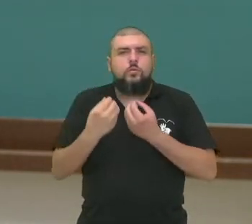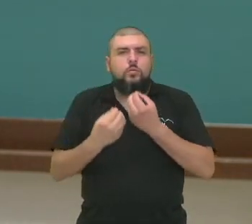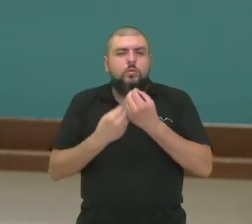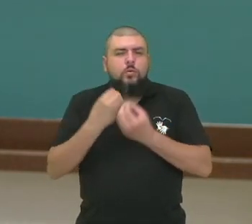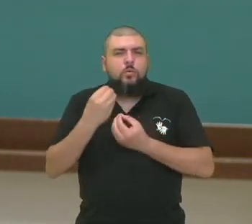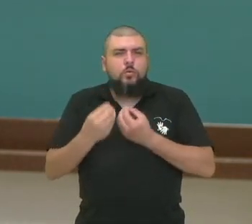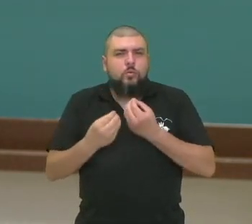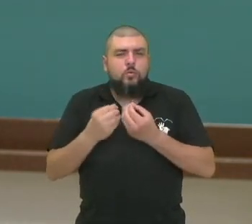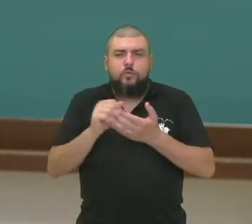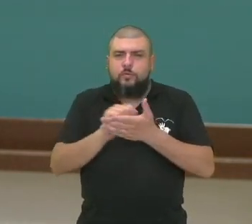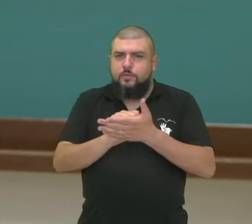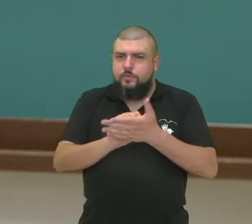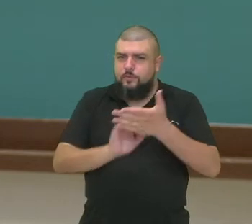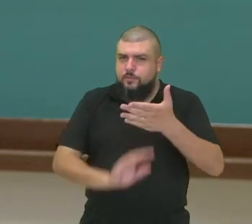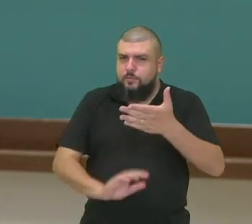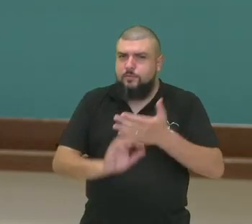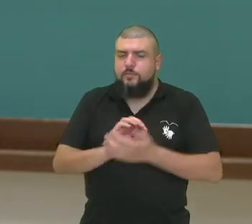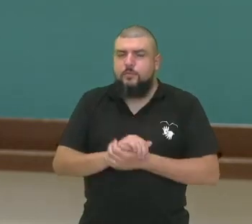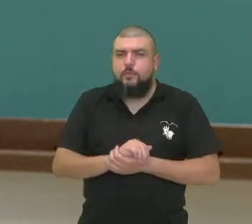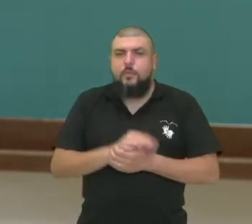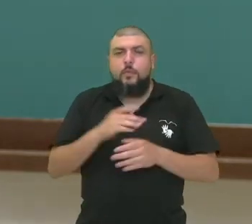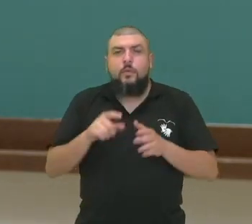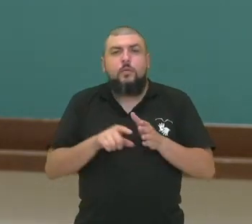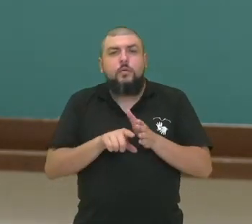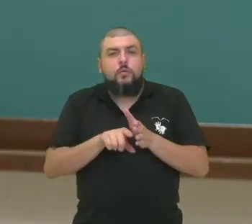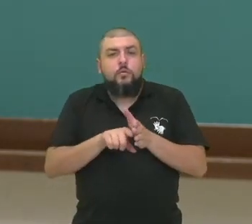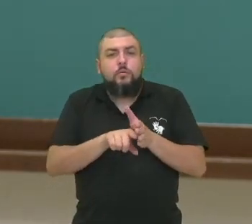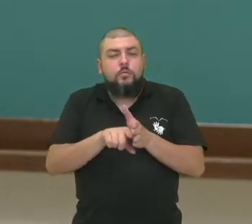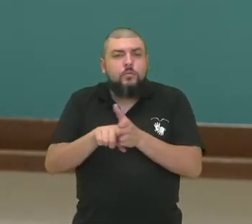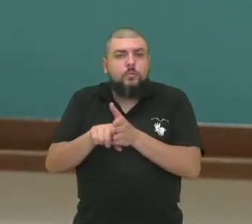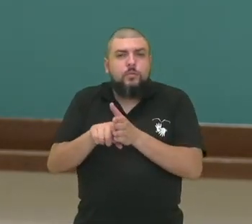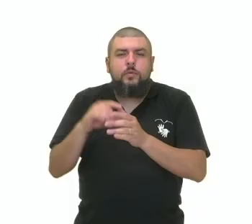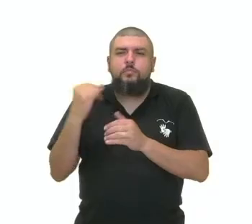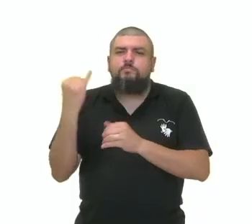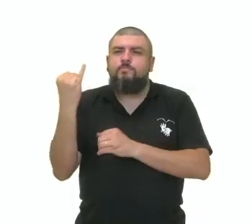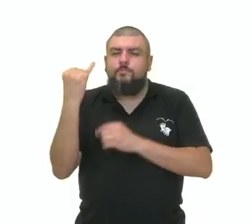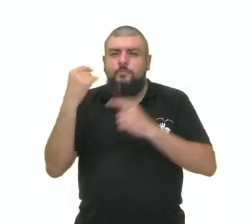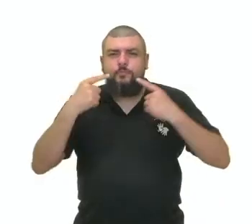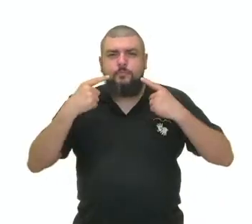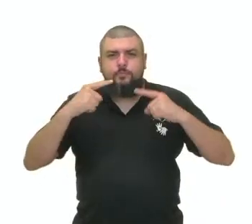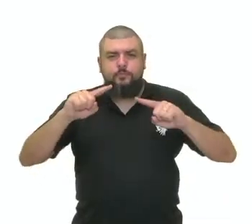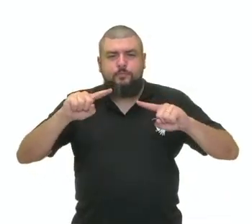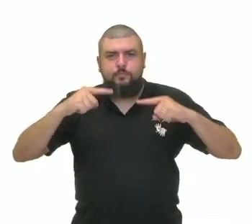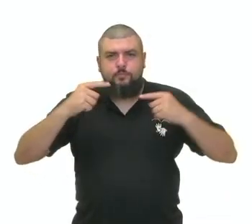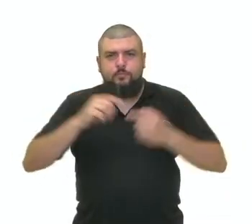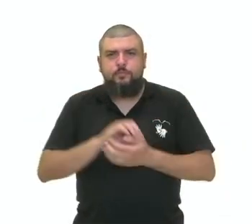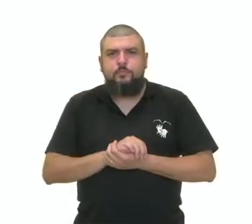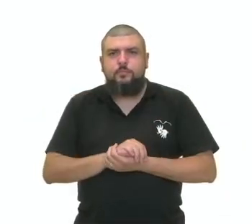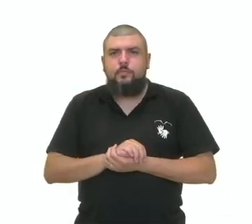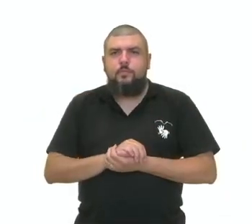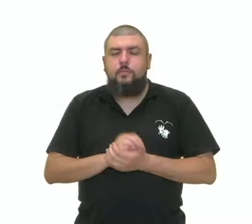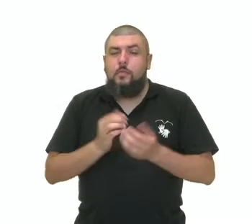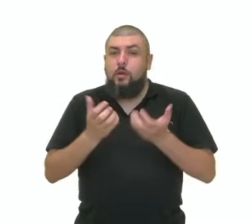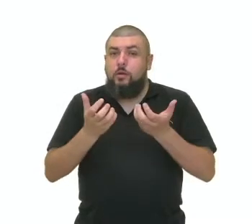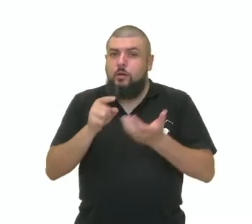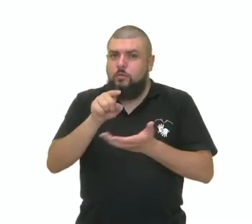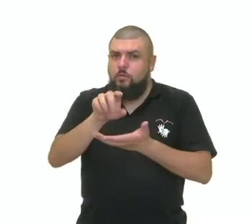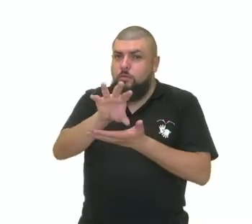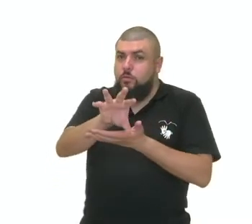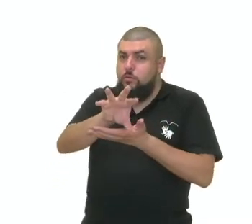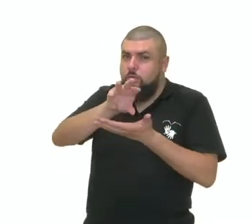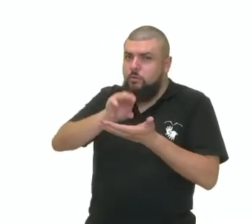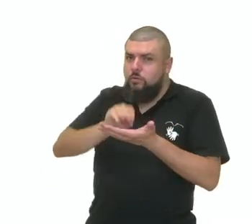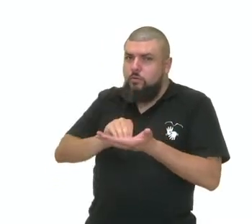desta atividade. Vamos pesquisar um pouco mais a importância dos hinos. Então, eu quero que vocês copiem essas questões e respondam aí